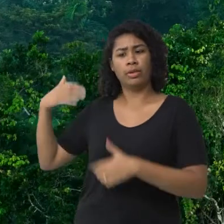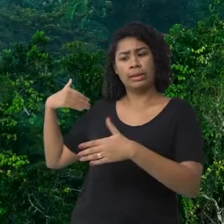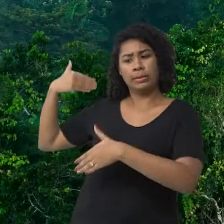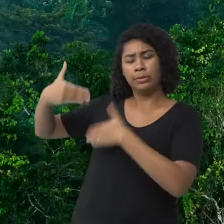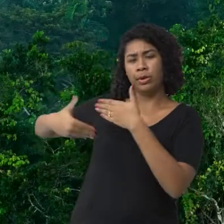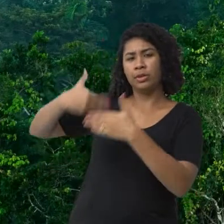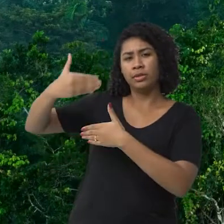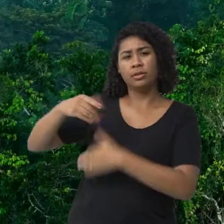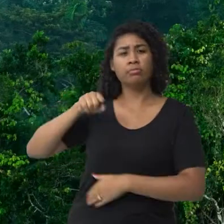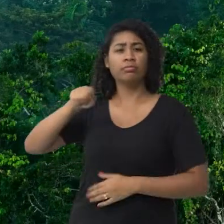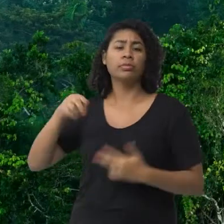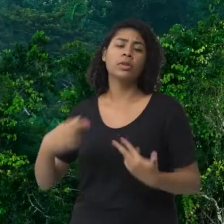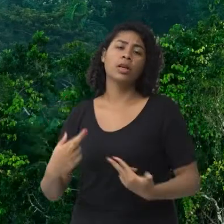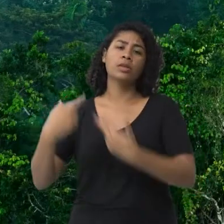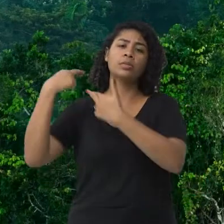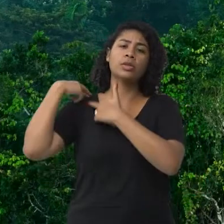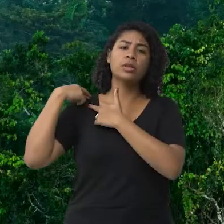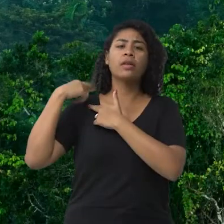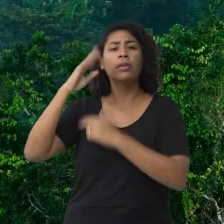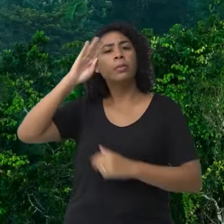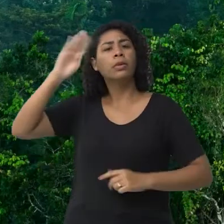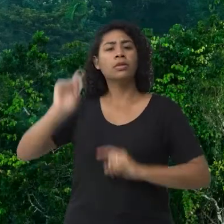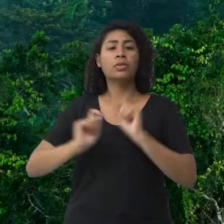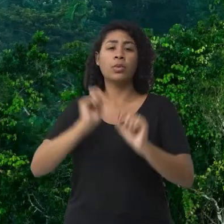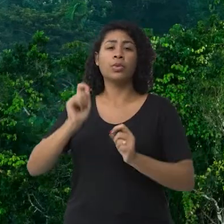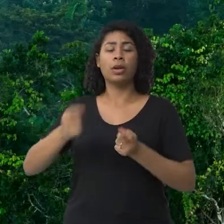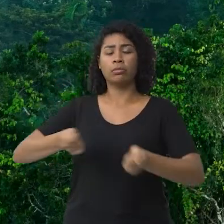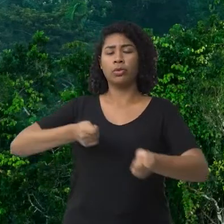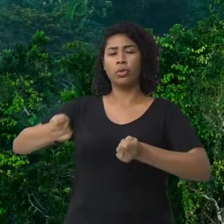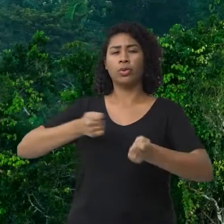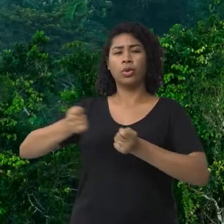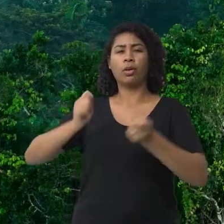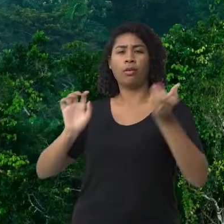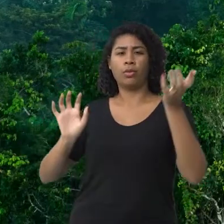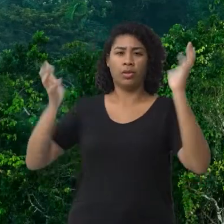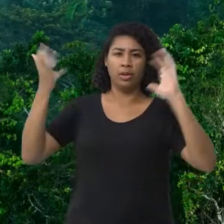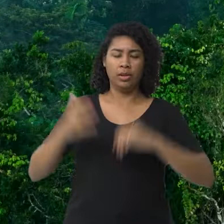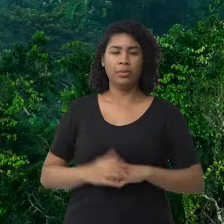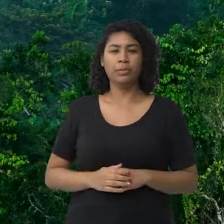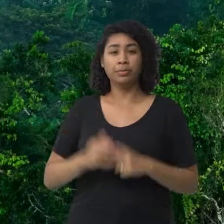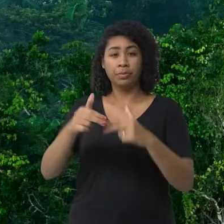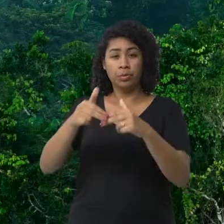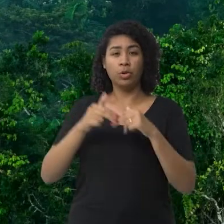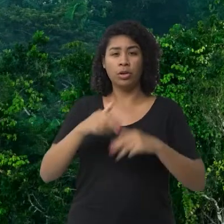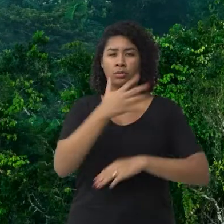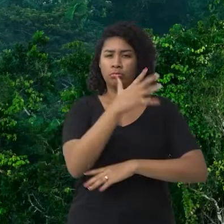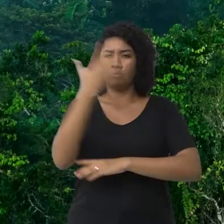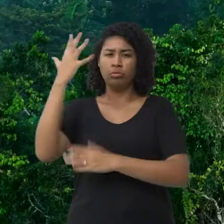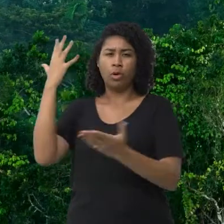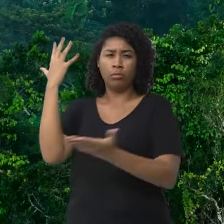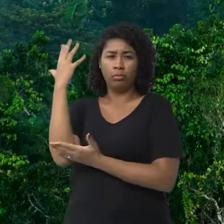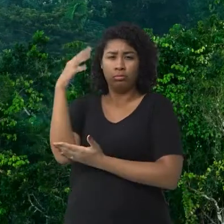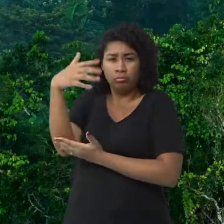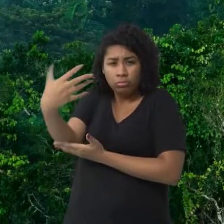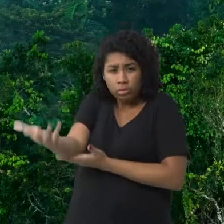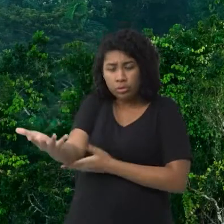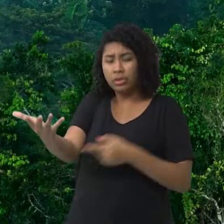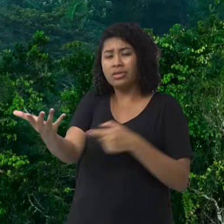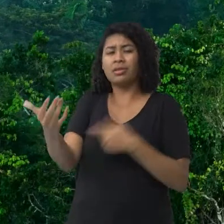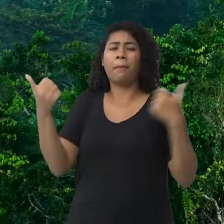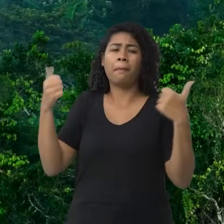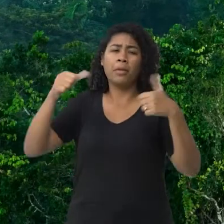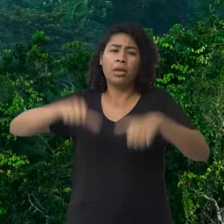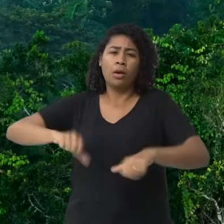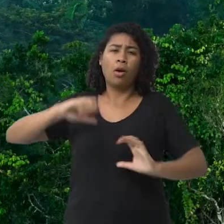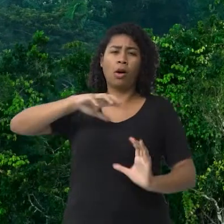é responsável pelo controle do clima. Por isso, o desmatamento pode agravar muito o aquecimento